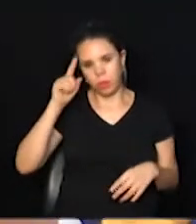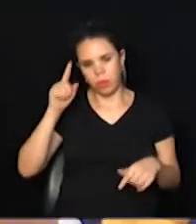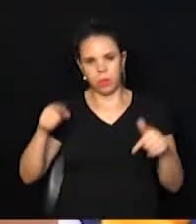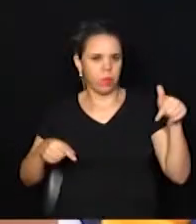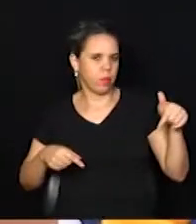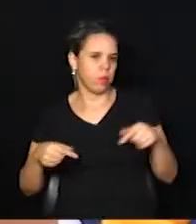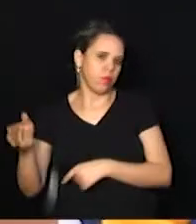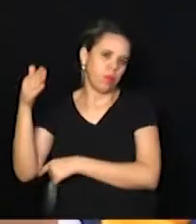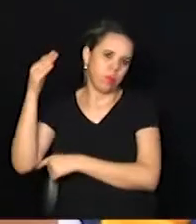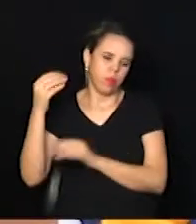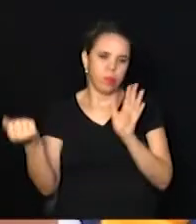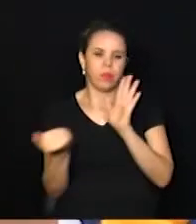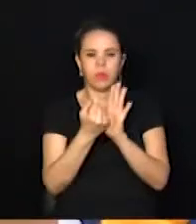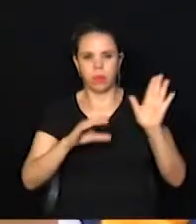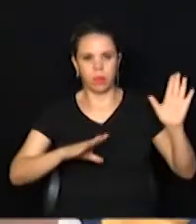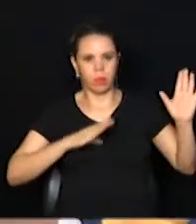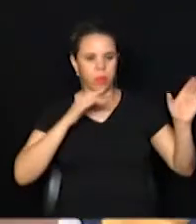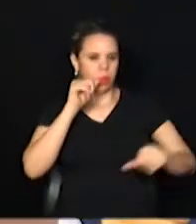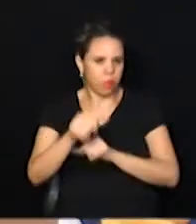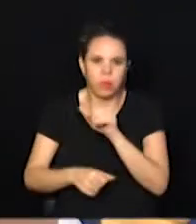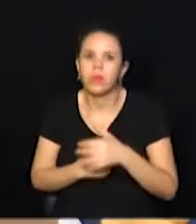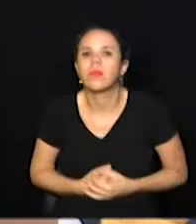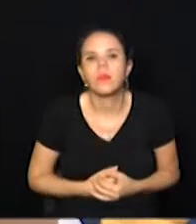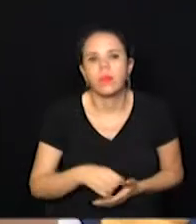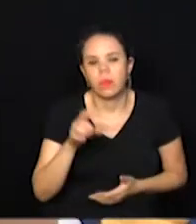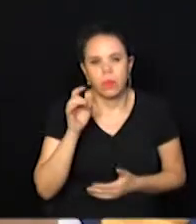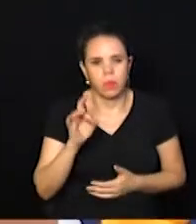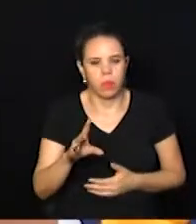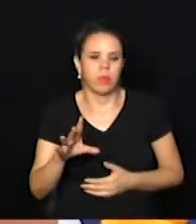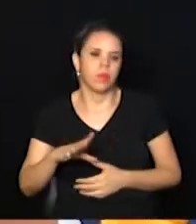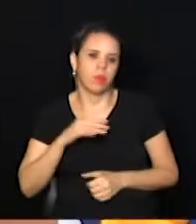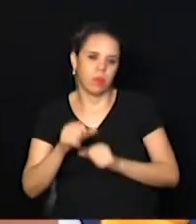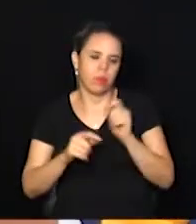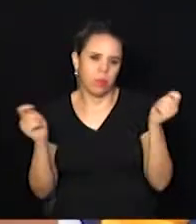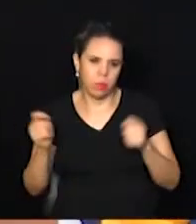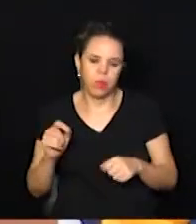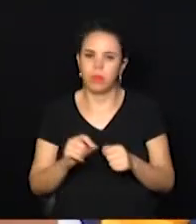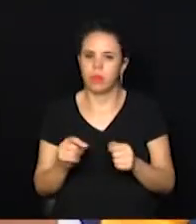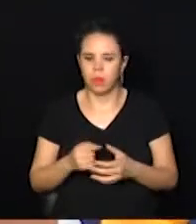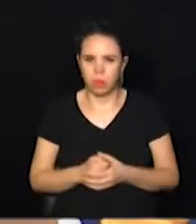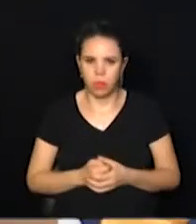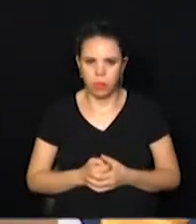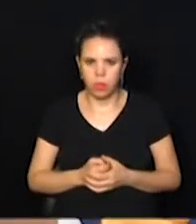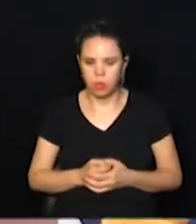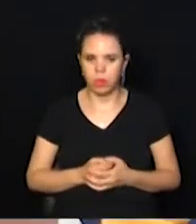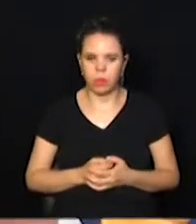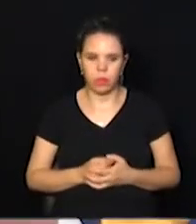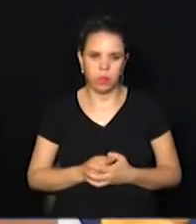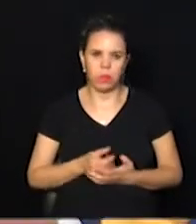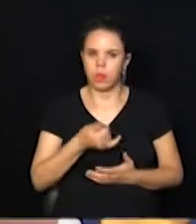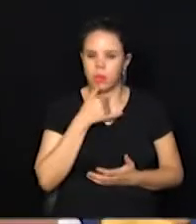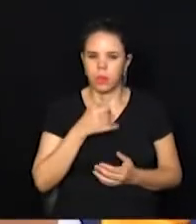bandeira. A coragem de mudar. Só com a coragem de mudar era possível fazer isso. Mas,